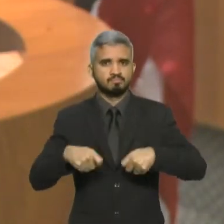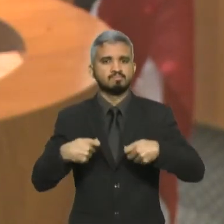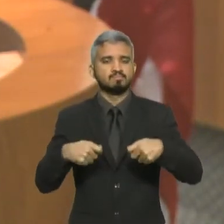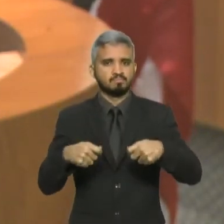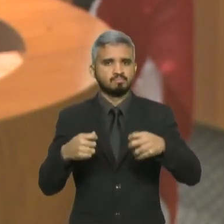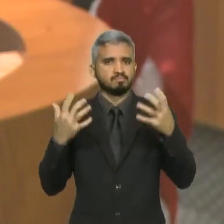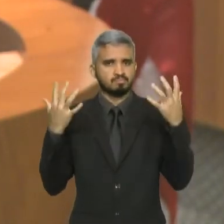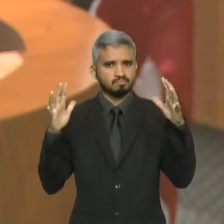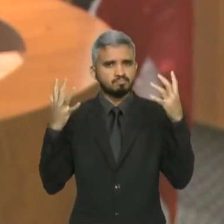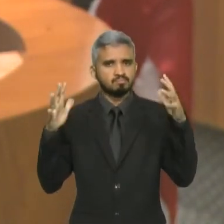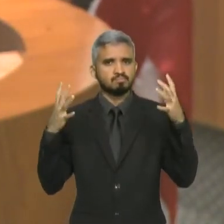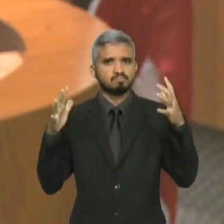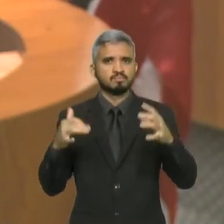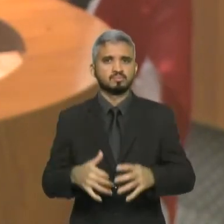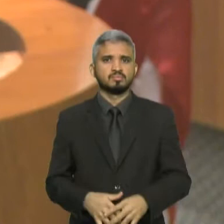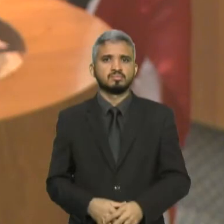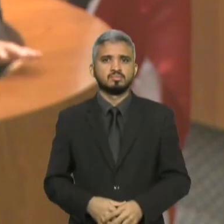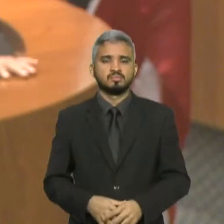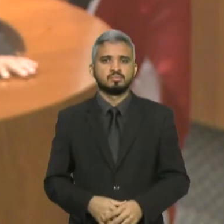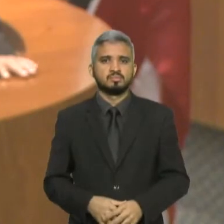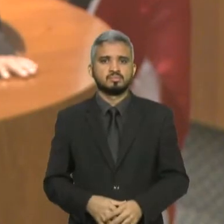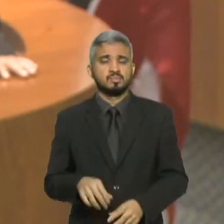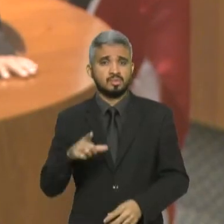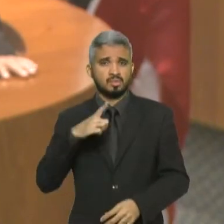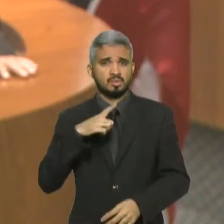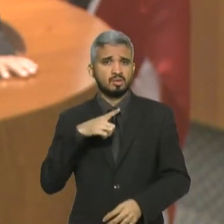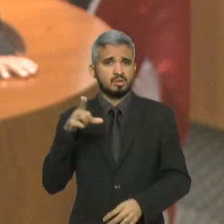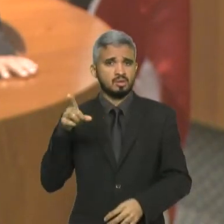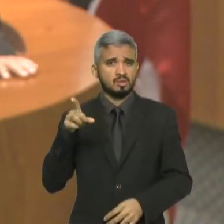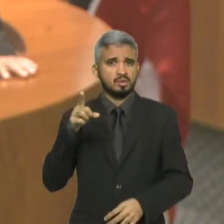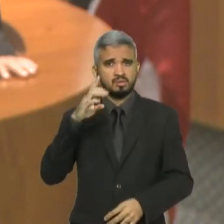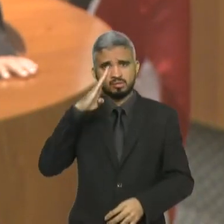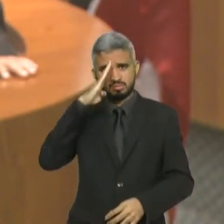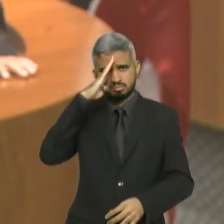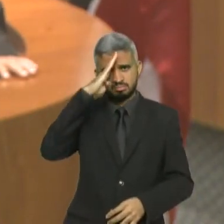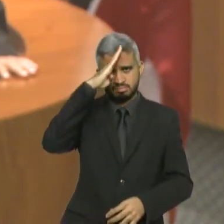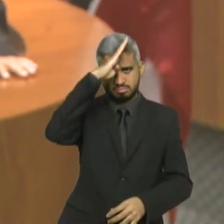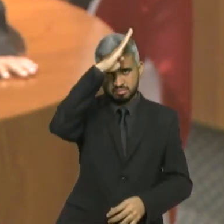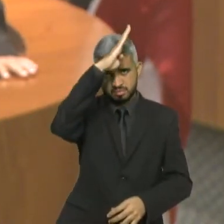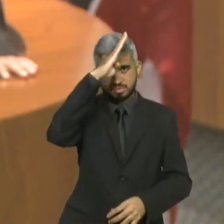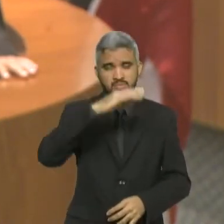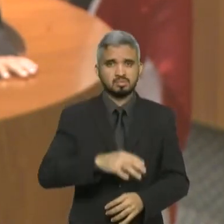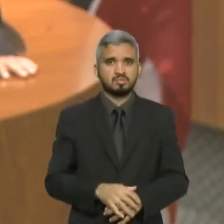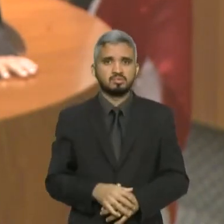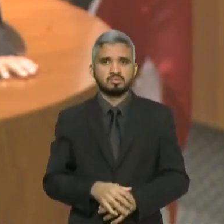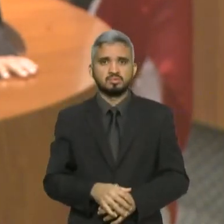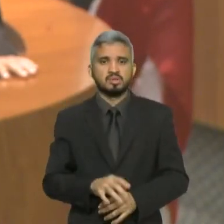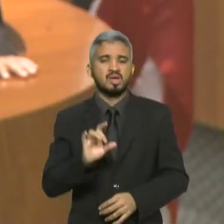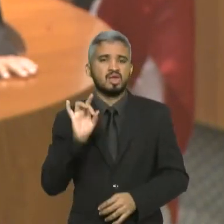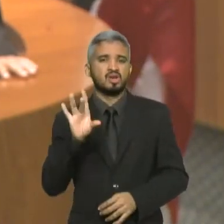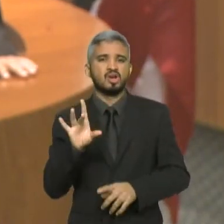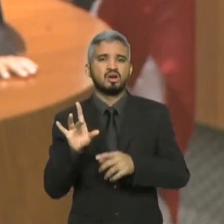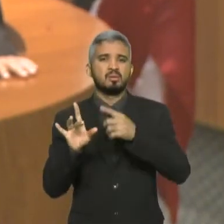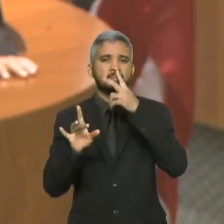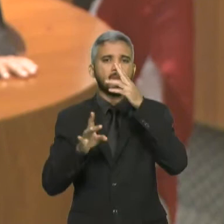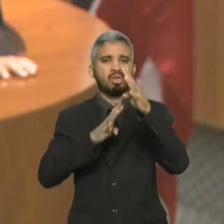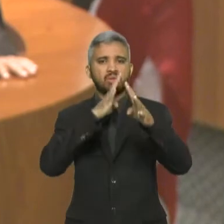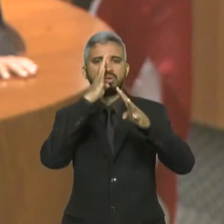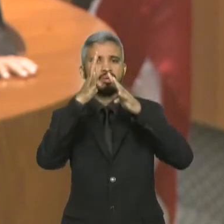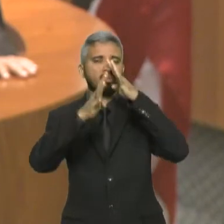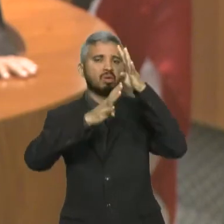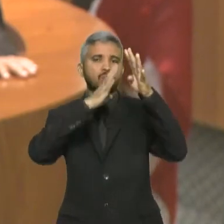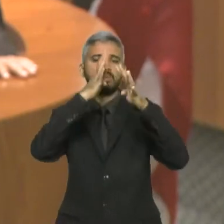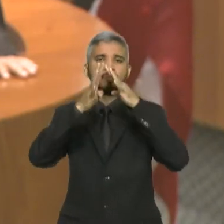que esses tanques na rua hoje do Bolsonaro não passam de balas de festim. Nós temos